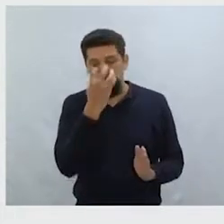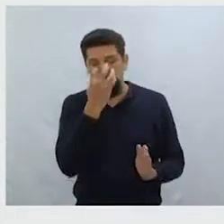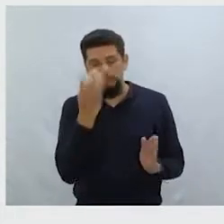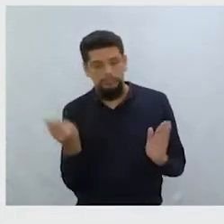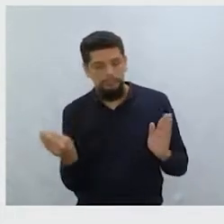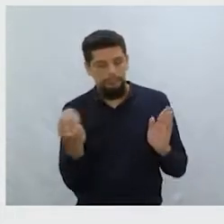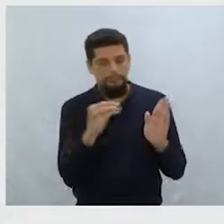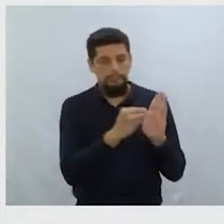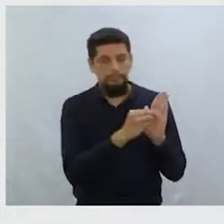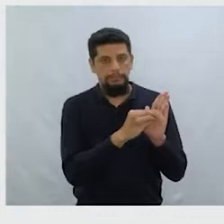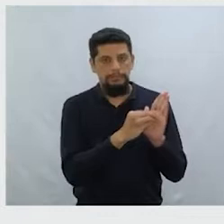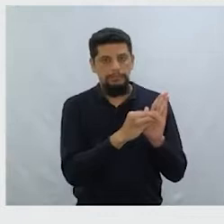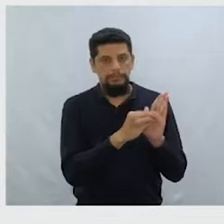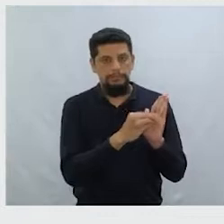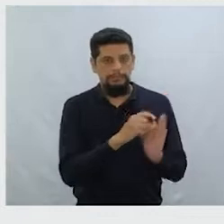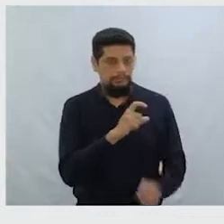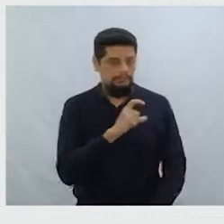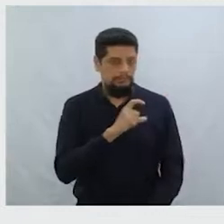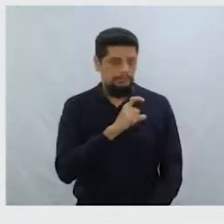Vamos colocar?